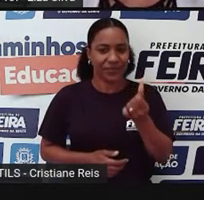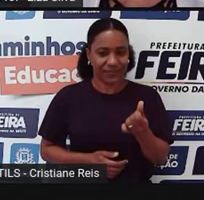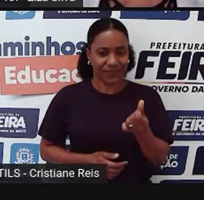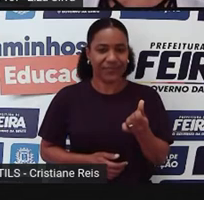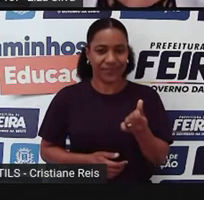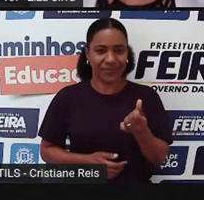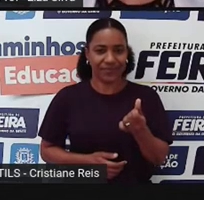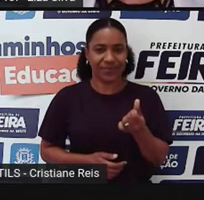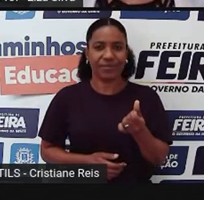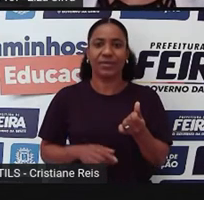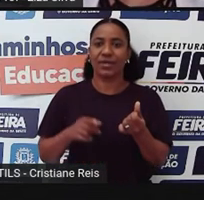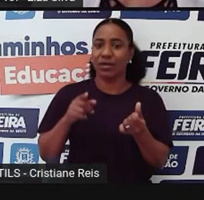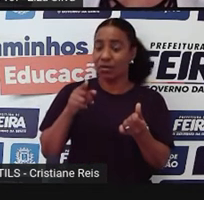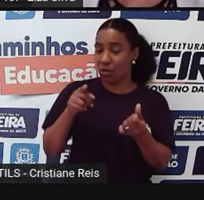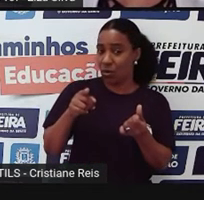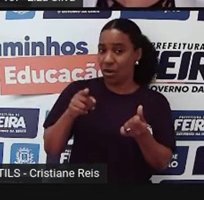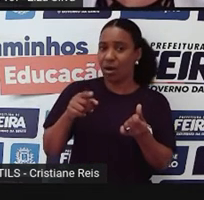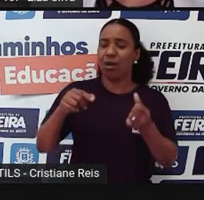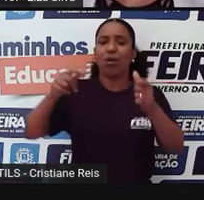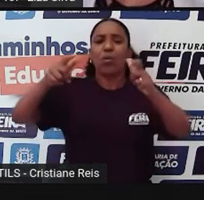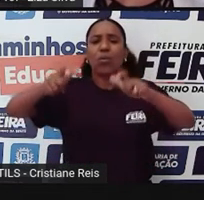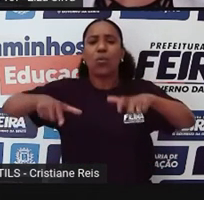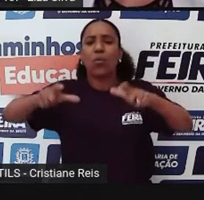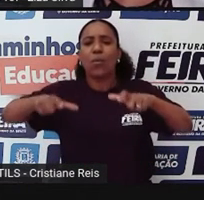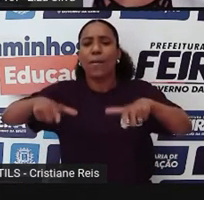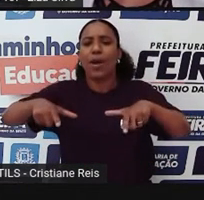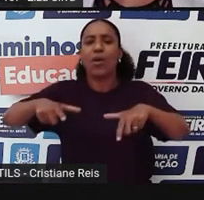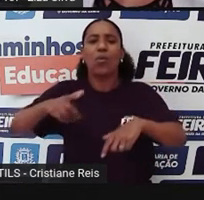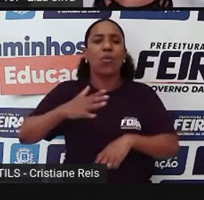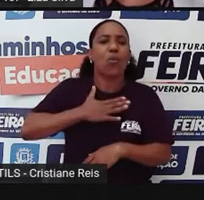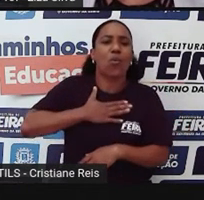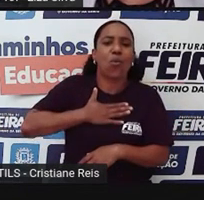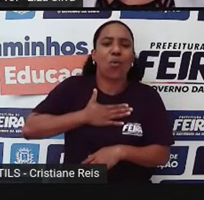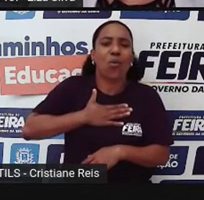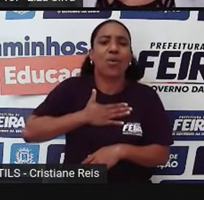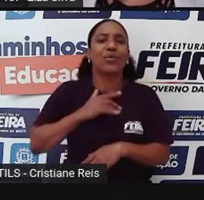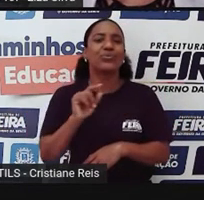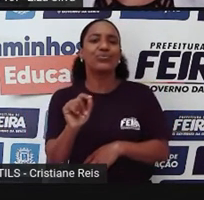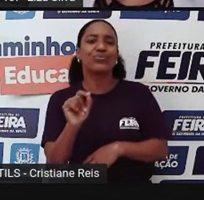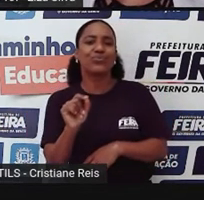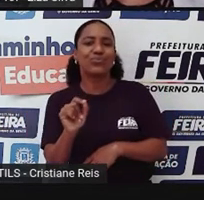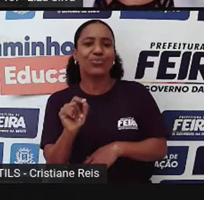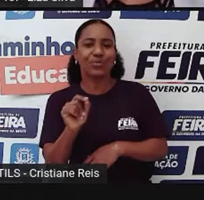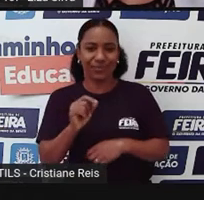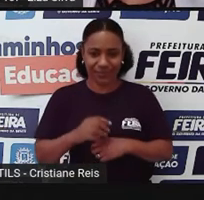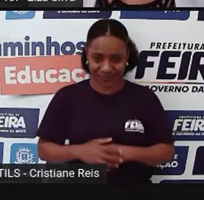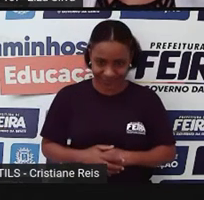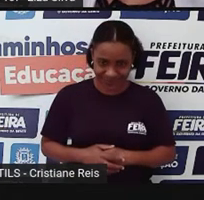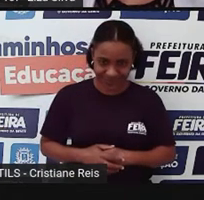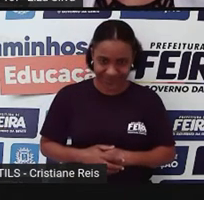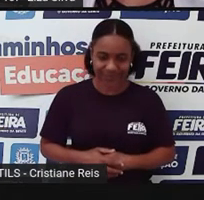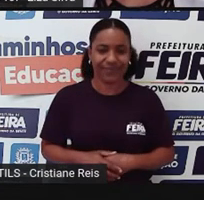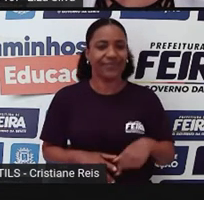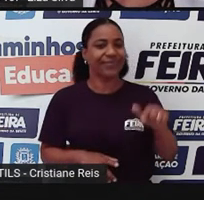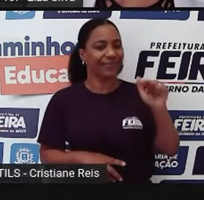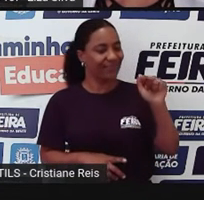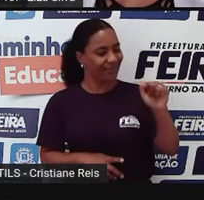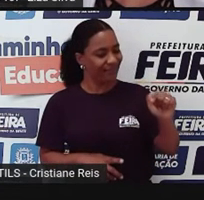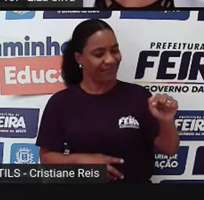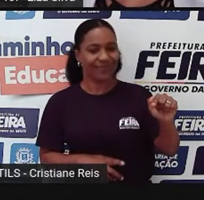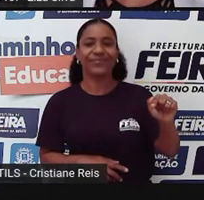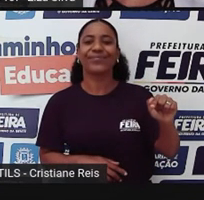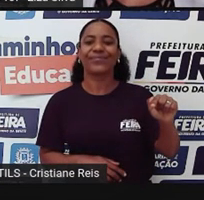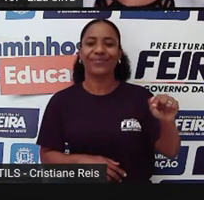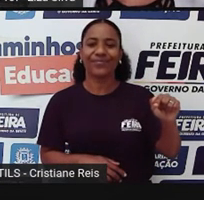Oi Como é o seu bairro é o que que você acha do seu bairro dá uma certa What's your favorite